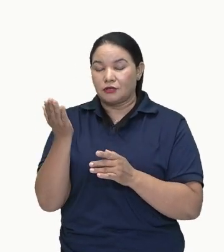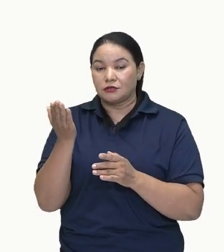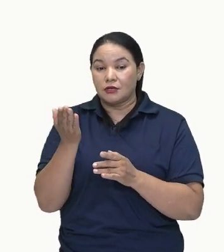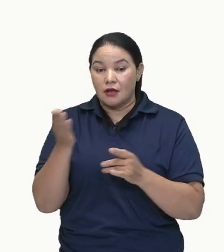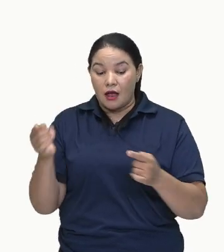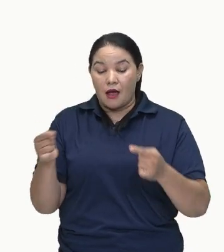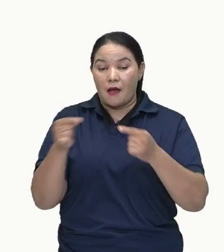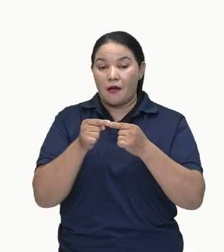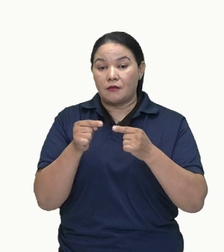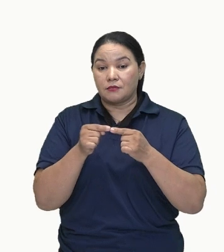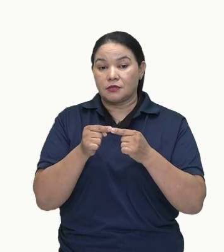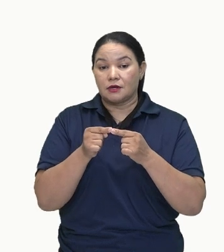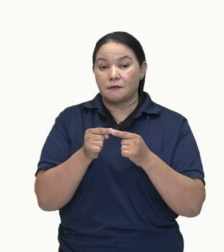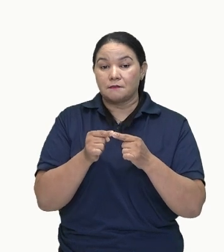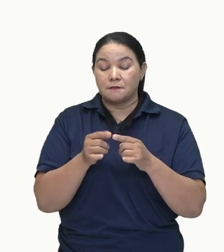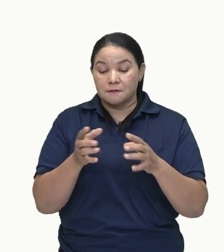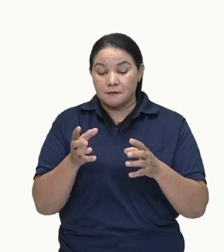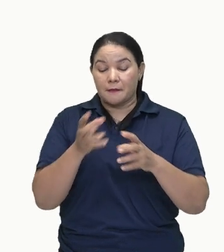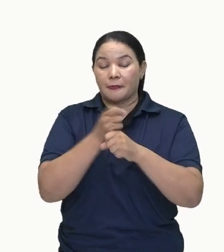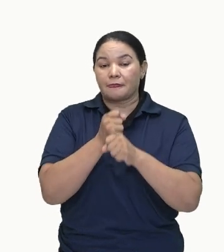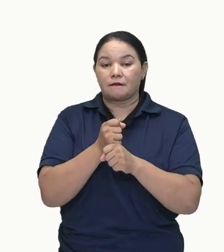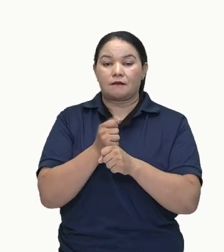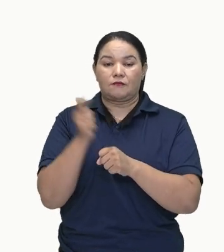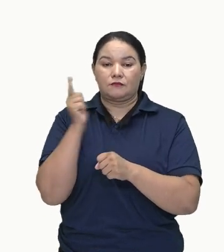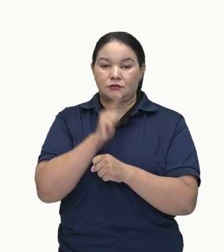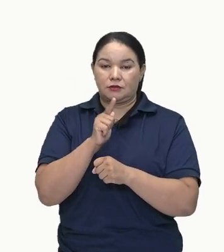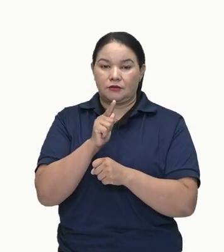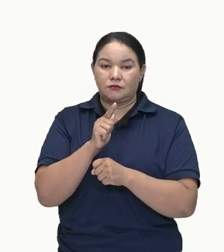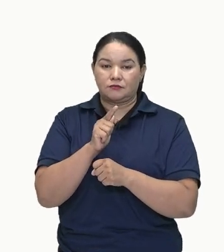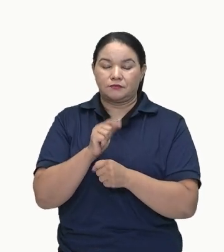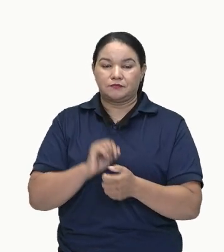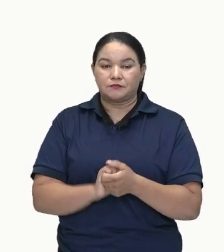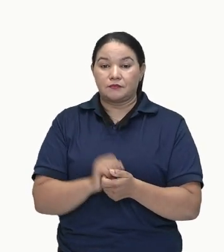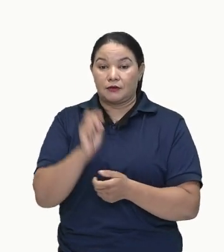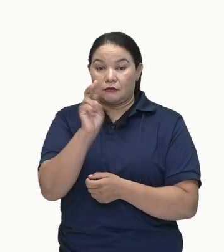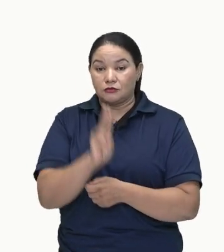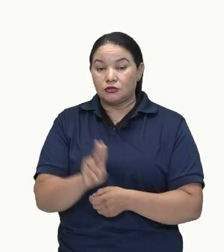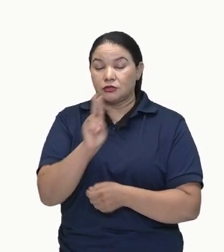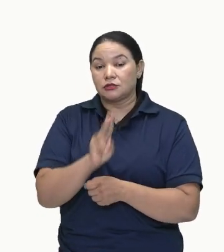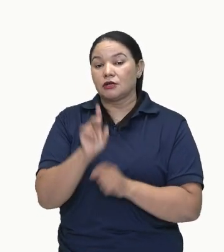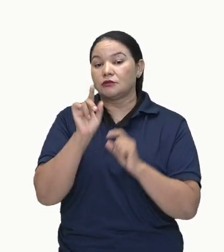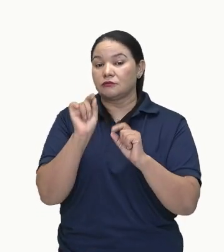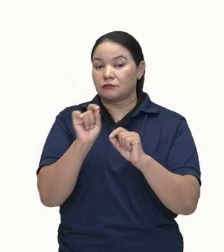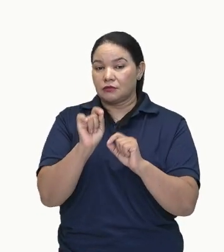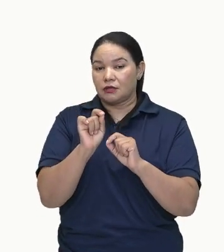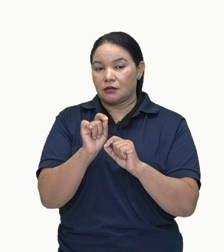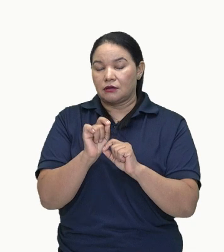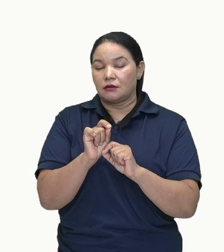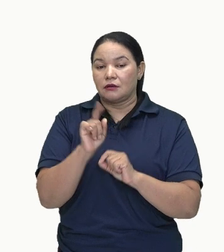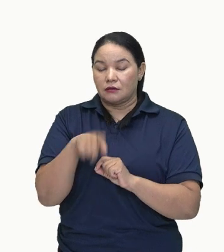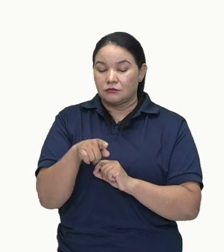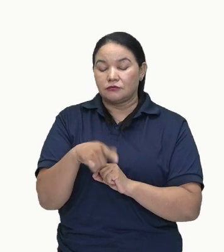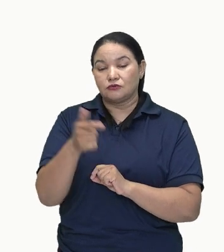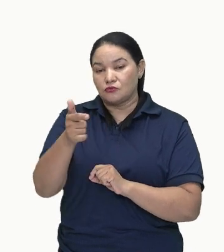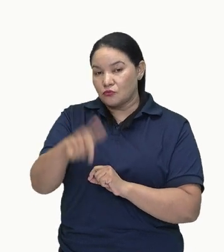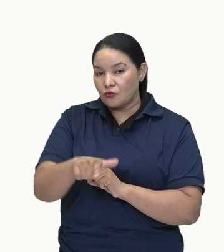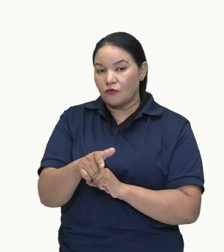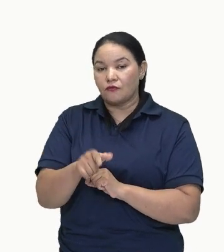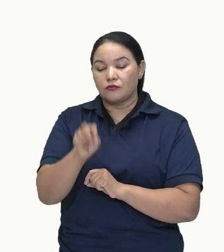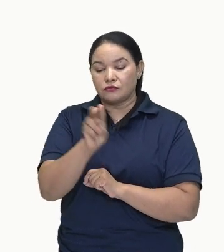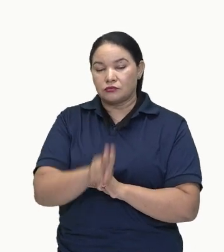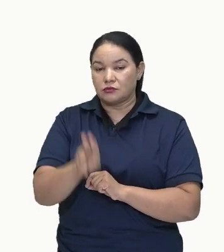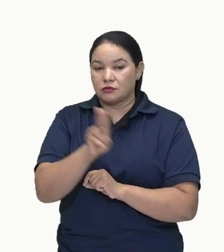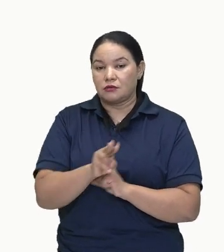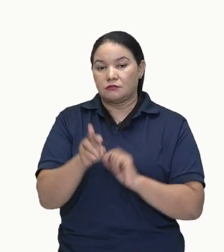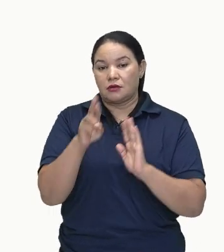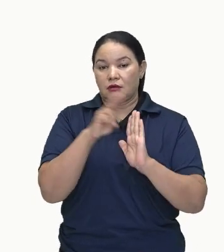vai resolver essa questão utilizando, né, fazendo um resgate novamente de regra